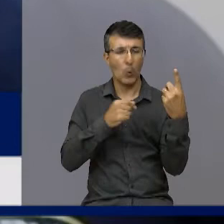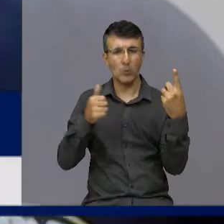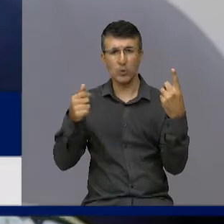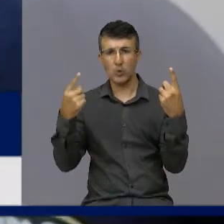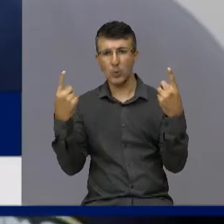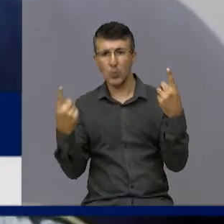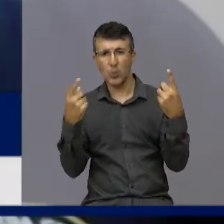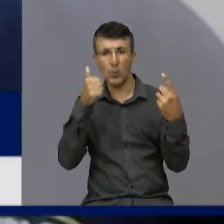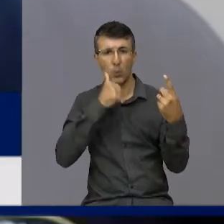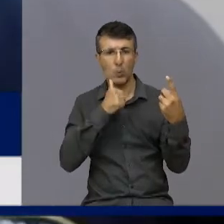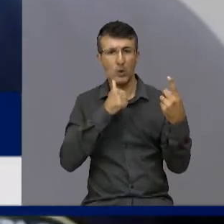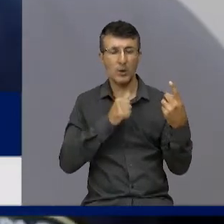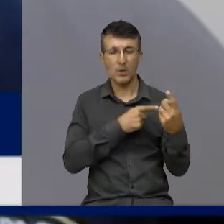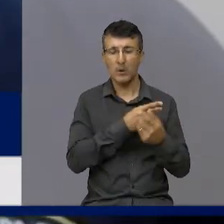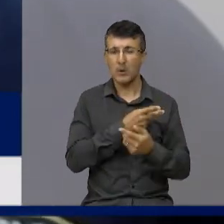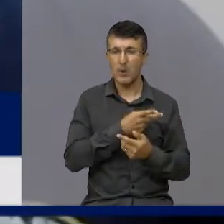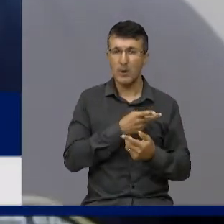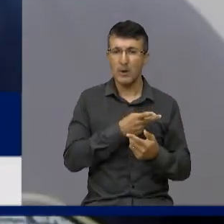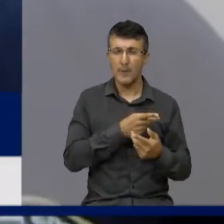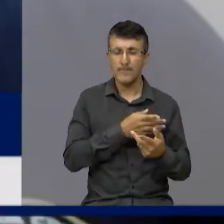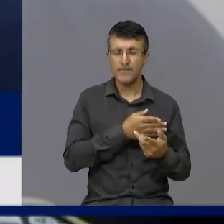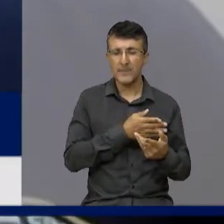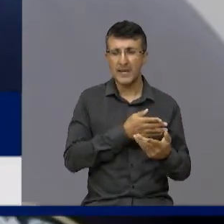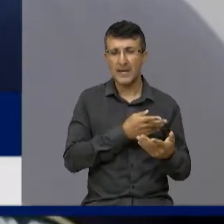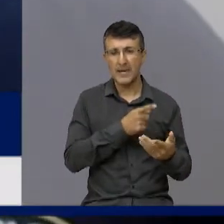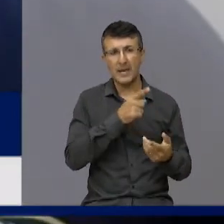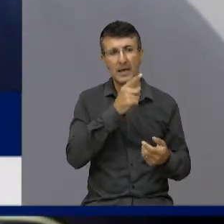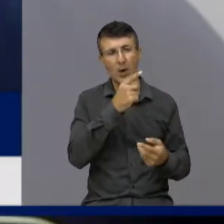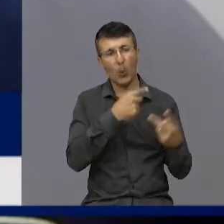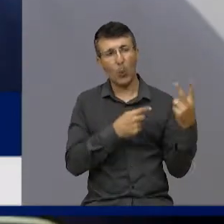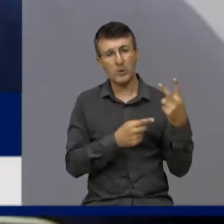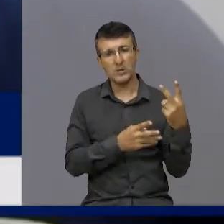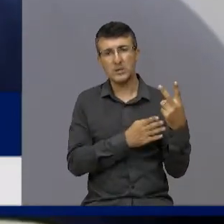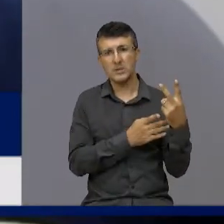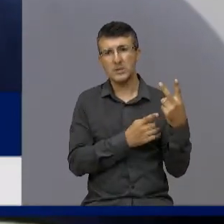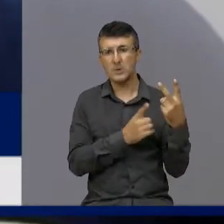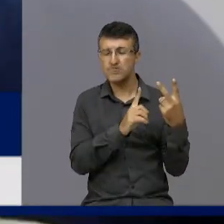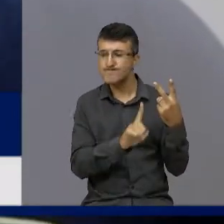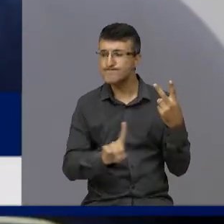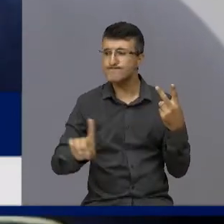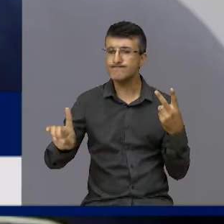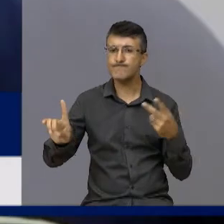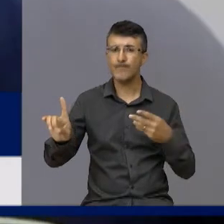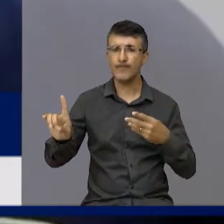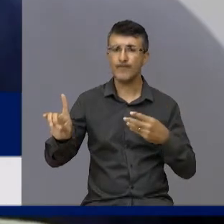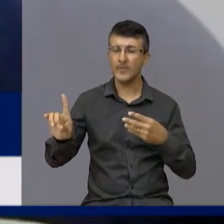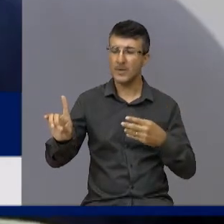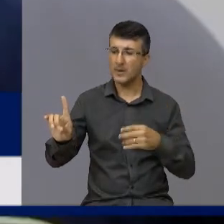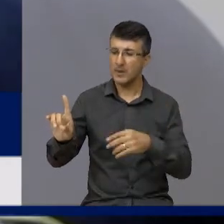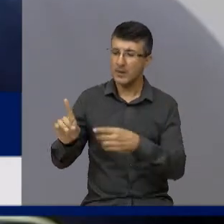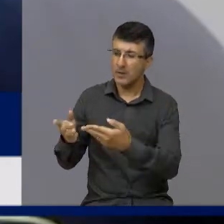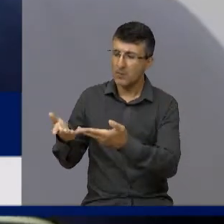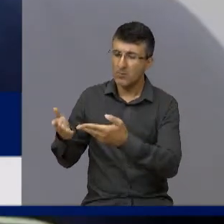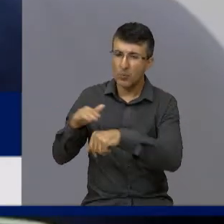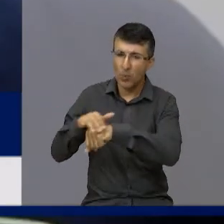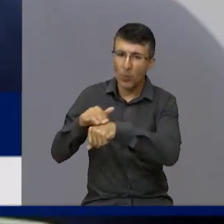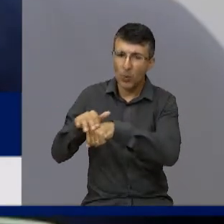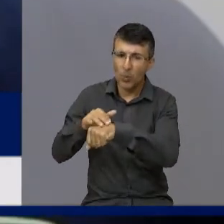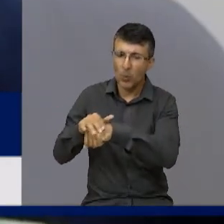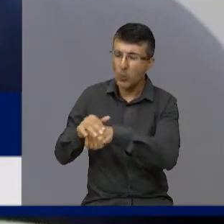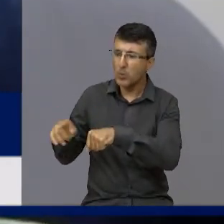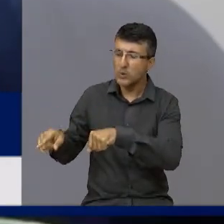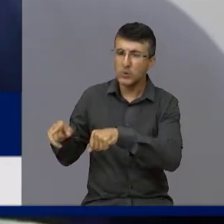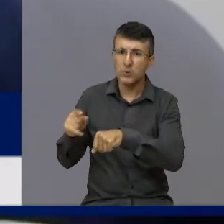fazem uma entrevista, conversam com ela, perguntam quais as maiores dificuldades que essa vítima tem, os locais que